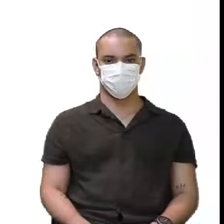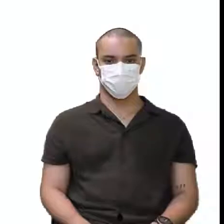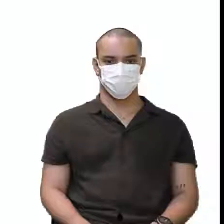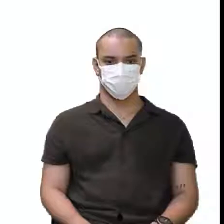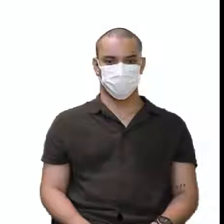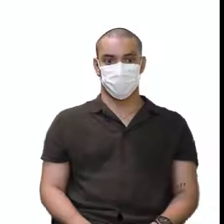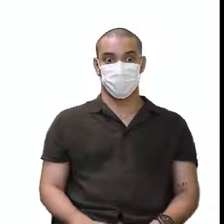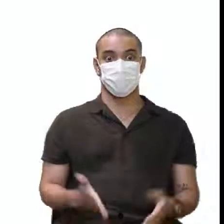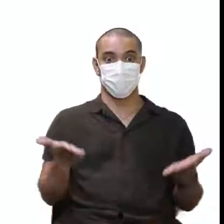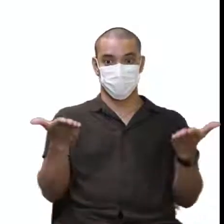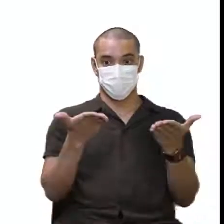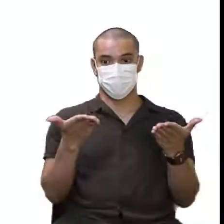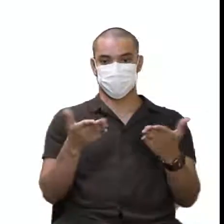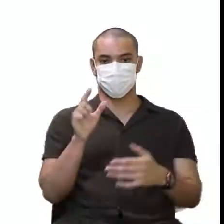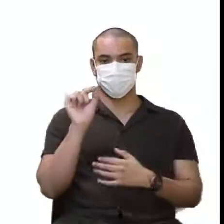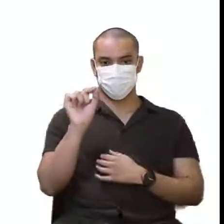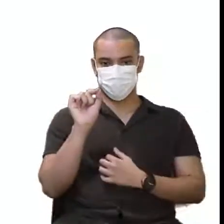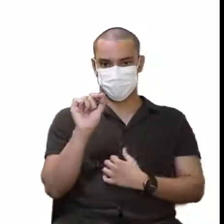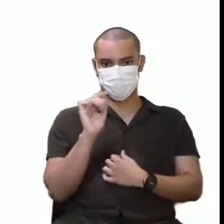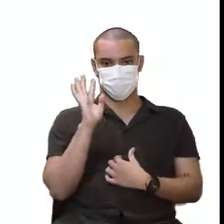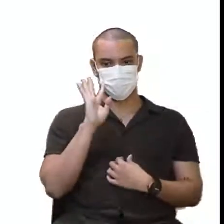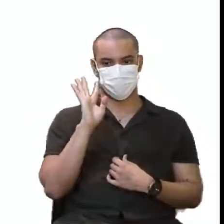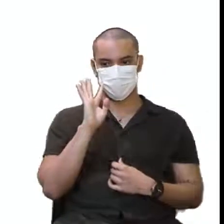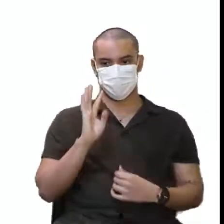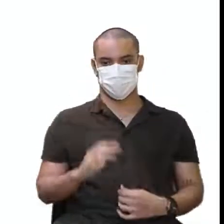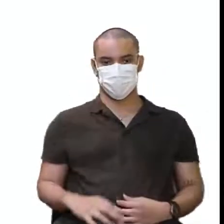Vamos lá. Então, olha só que legal.